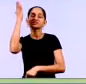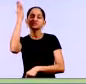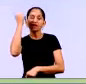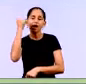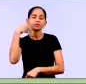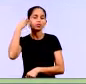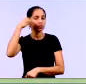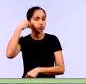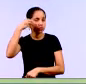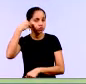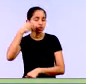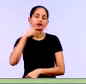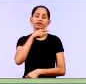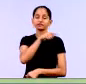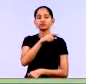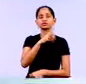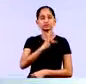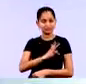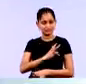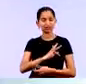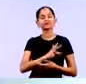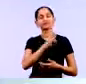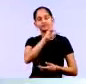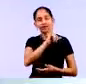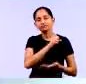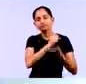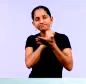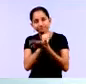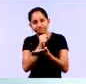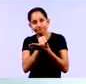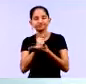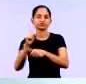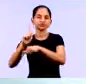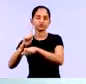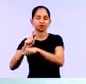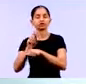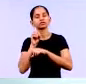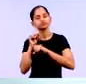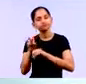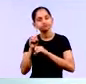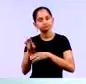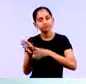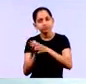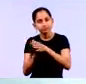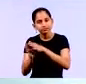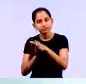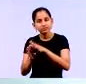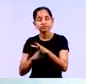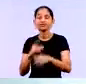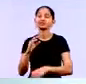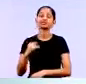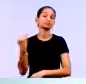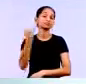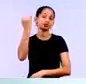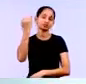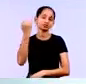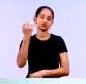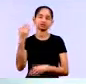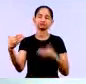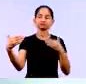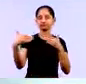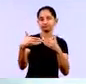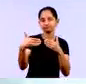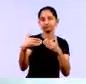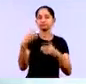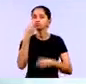vão auxiliar, estão aqui para aprender esse aspecto, e vai ser um instrumento, uma ferramenta